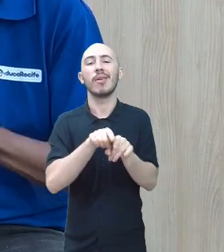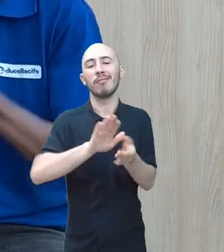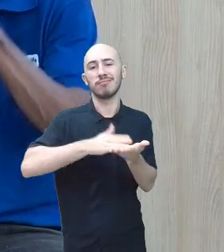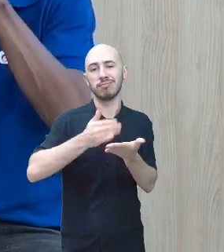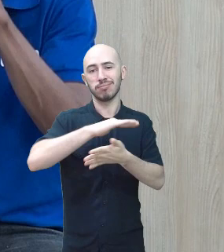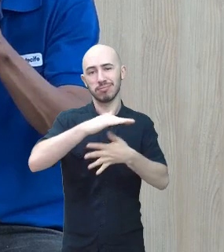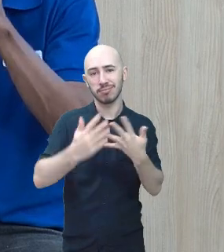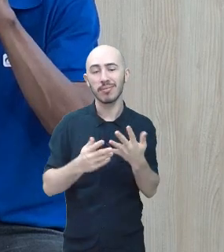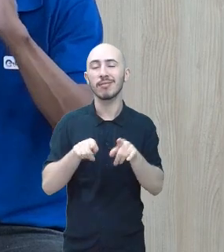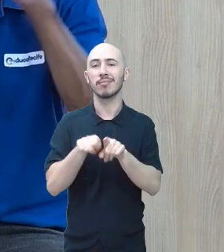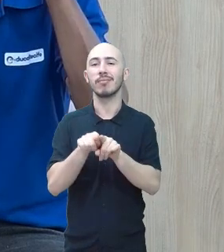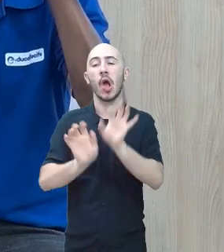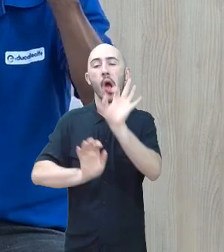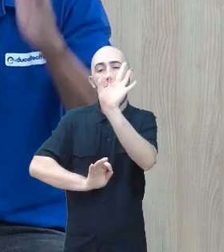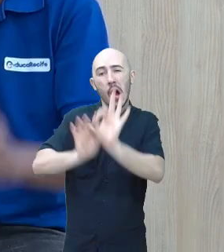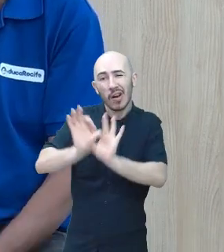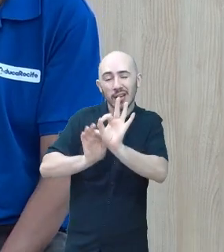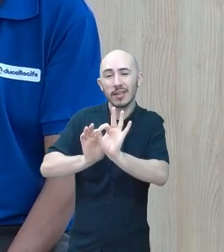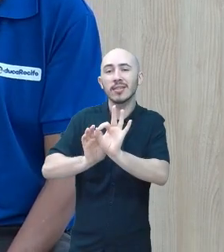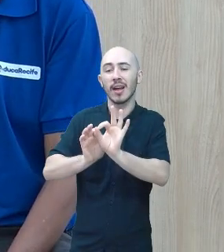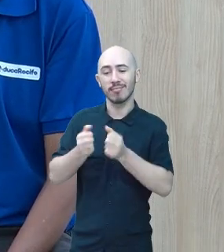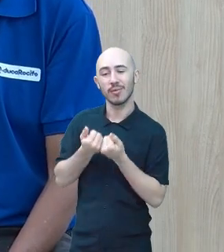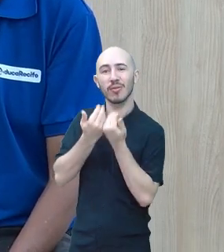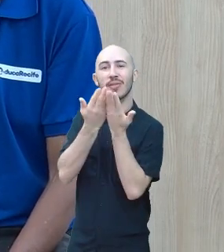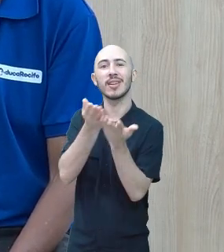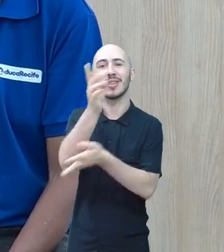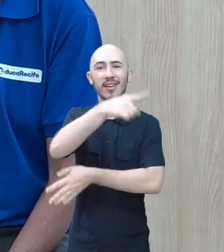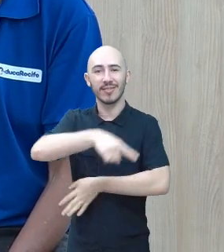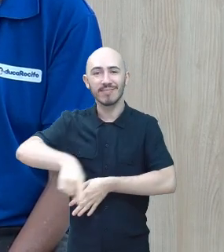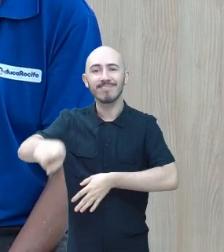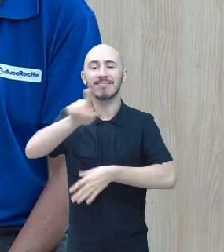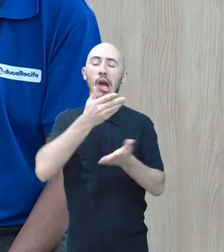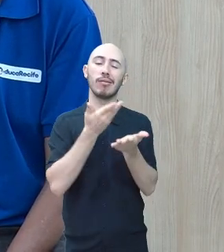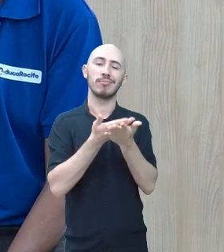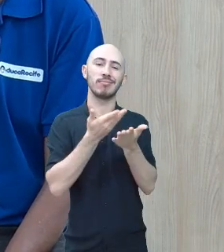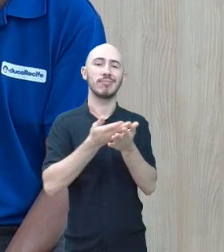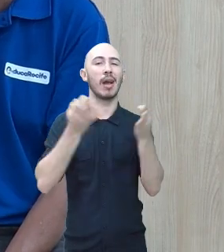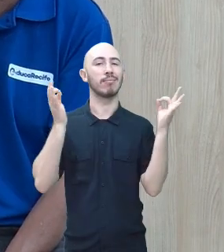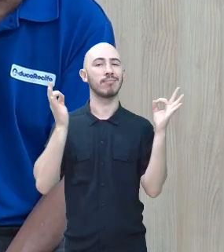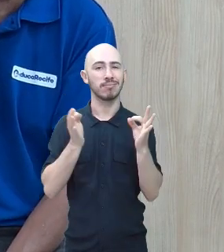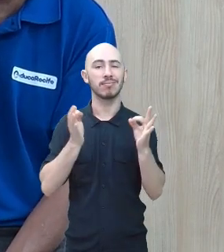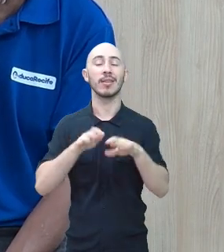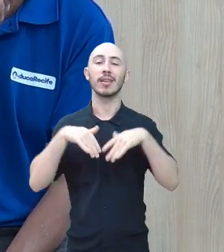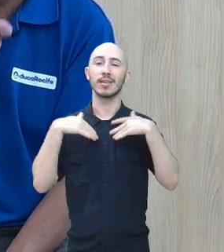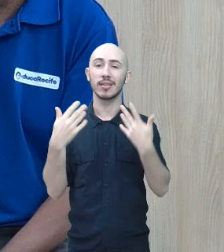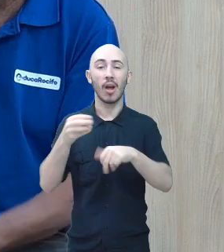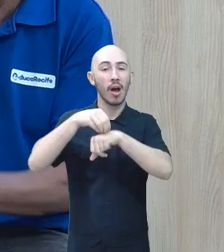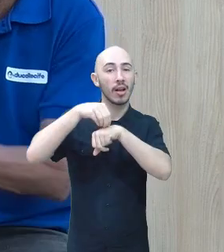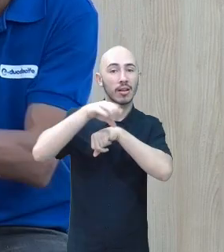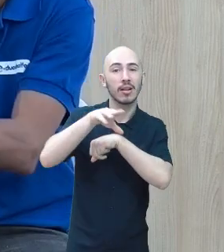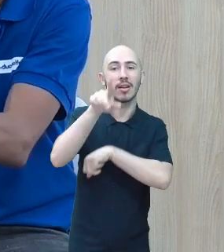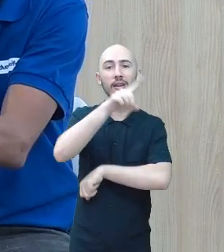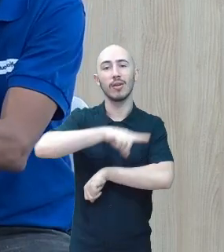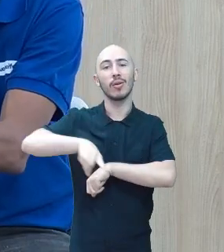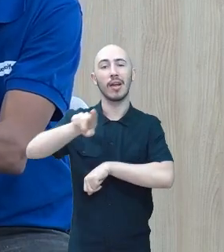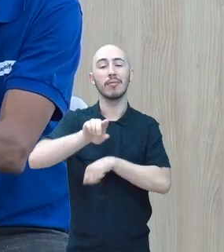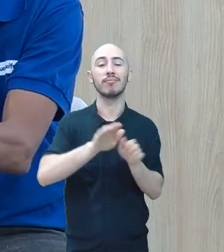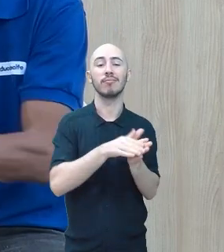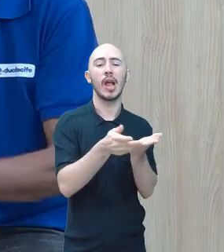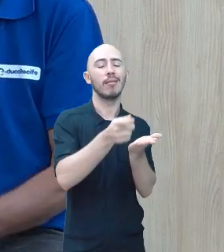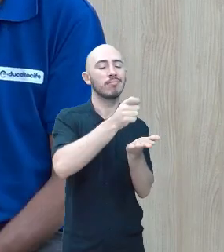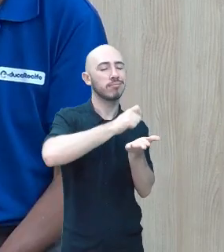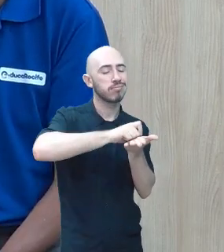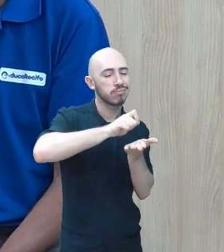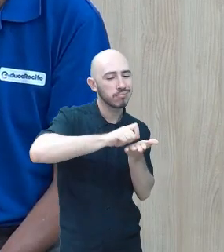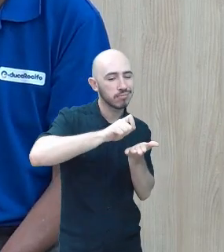foi montado só por você, para que você tenha um ensino de qualidade. Então, vou te dar uma dica. Bota teu cadernozinho de lado